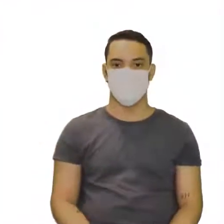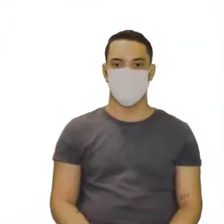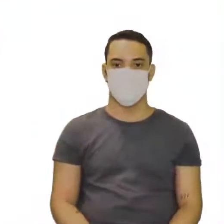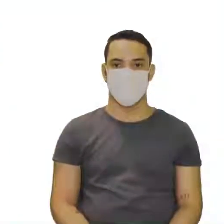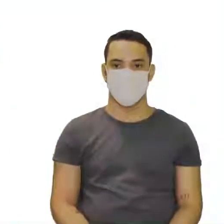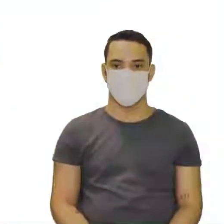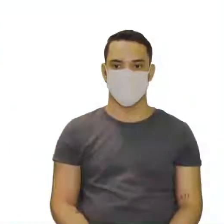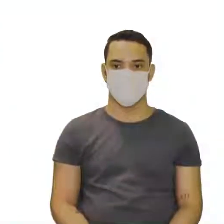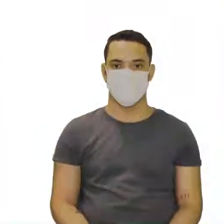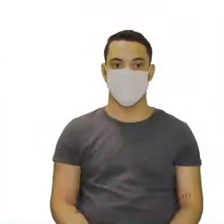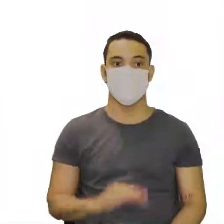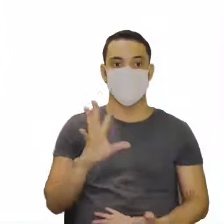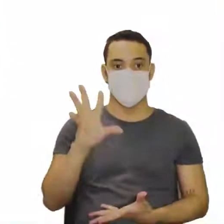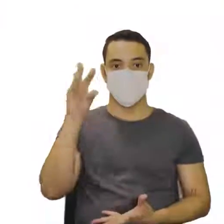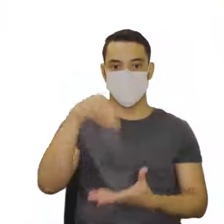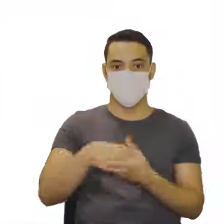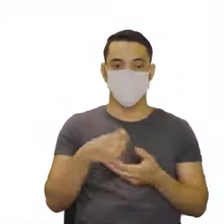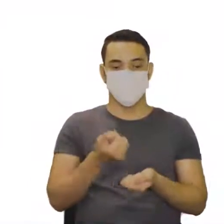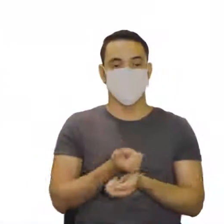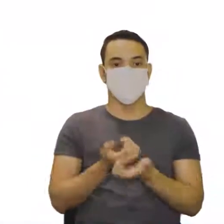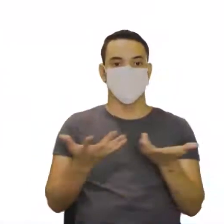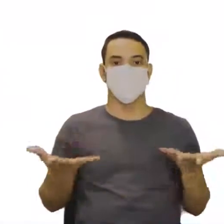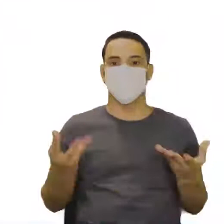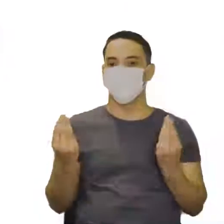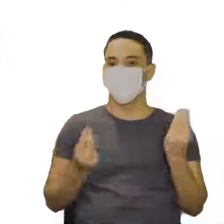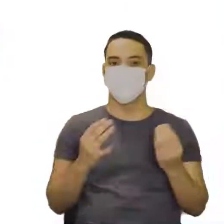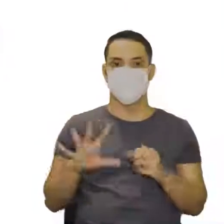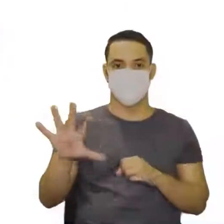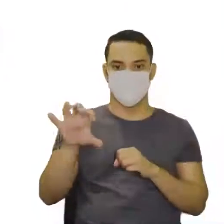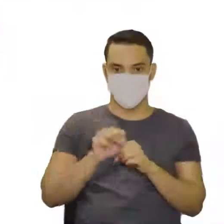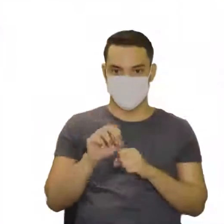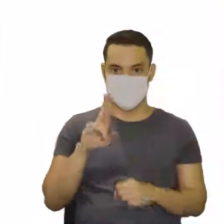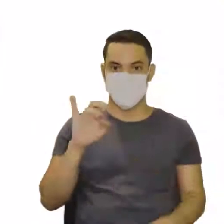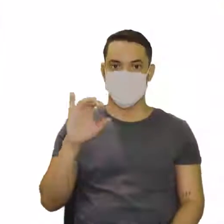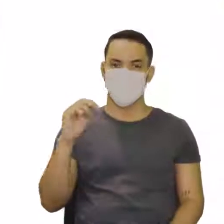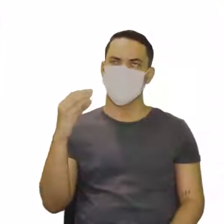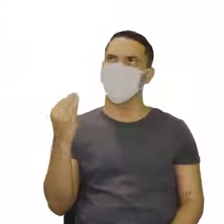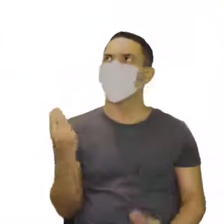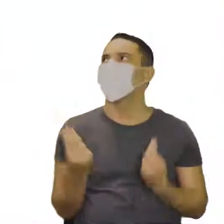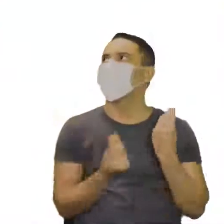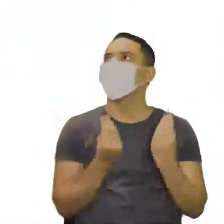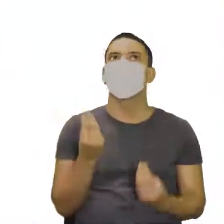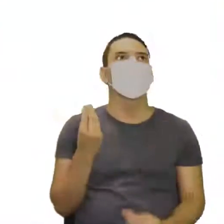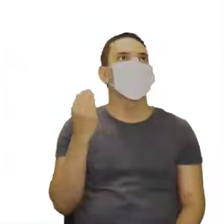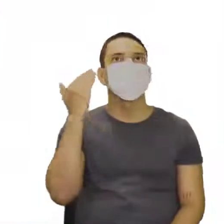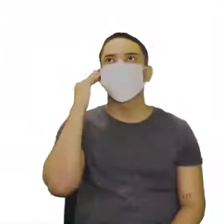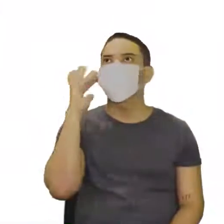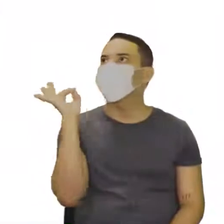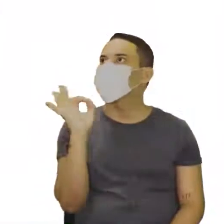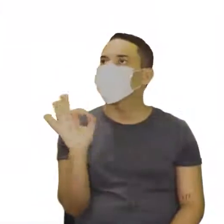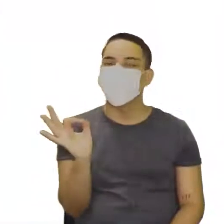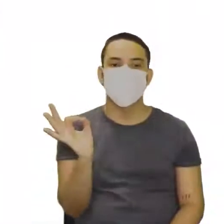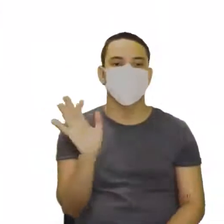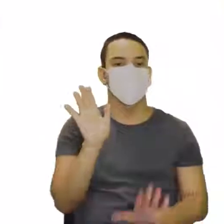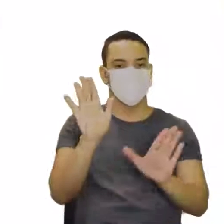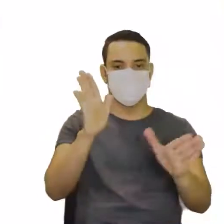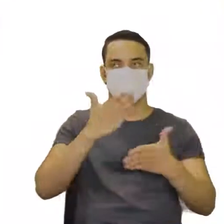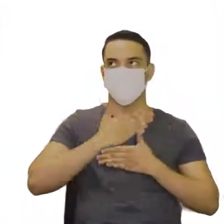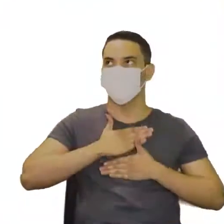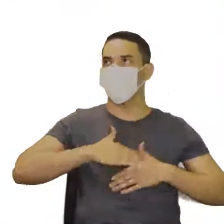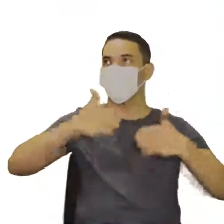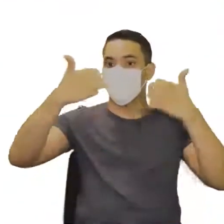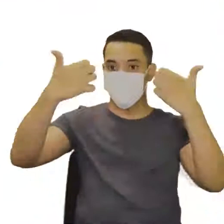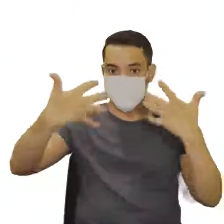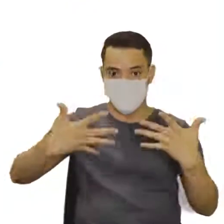tá? Disponível para o receptor. Professora, como assim? Não entendi, não entendi. Vamos lá, pessoal.